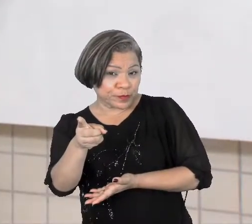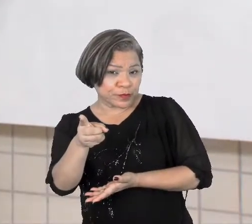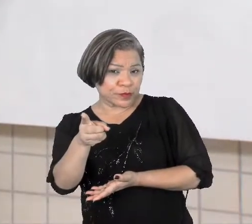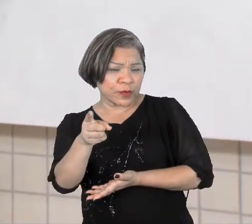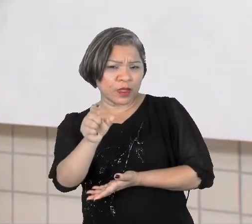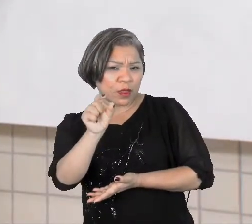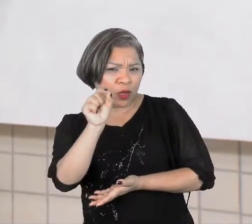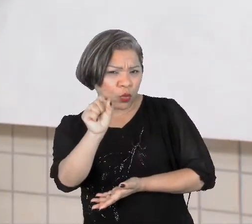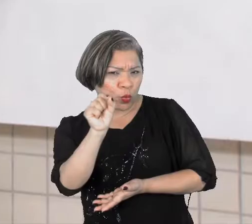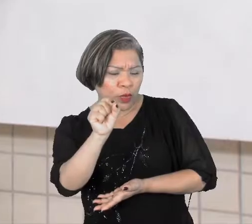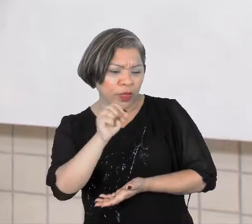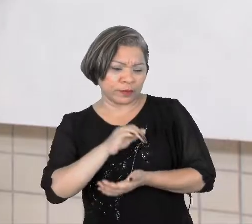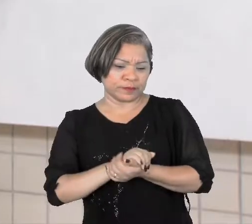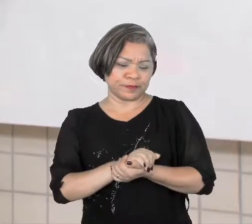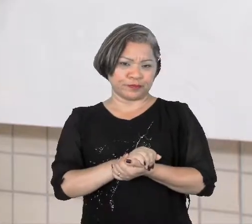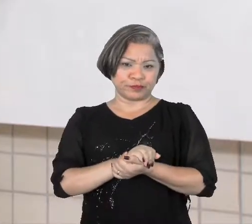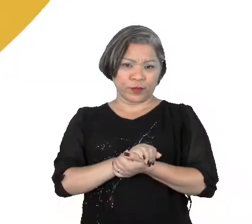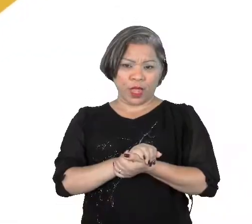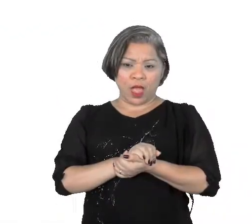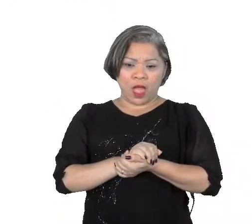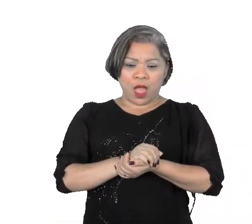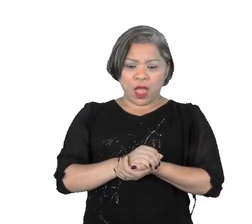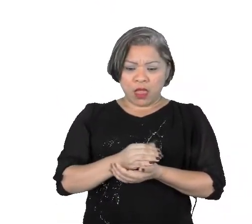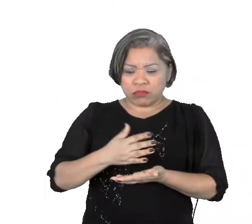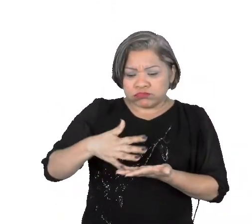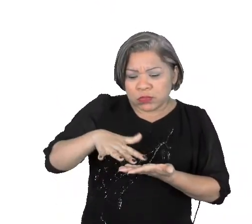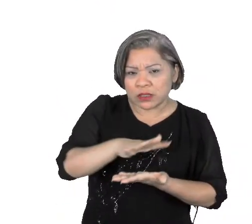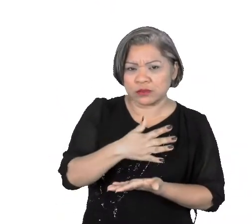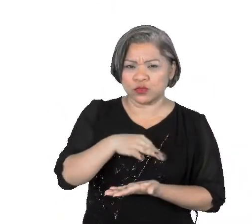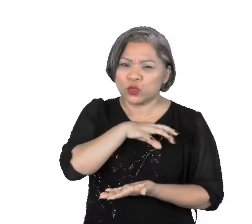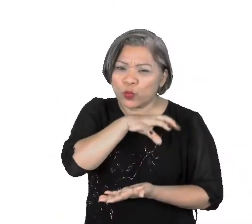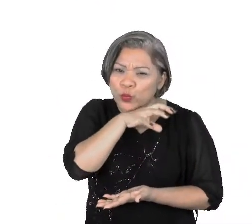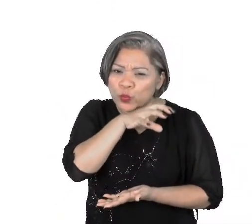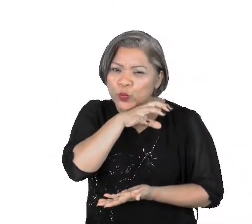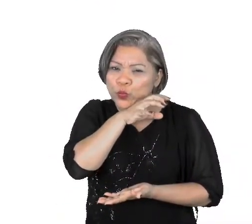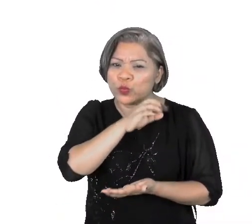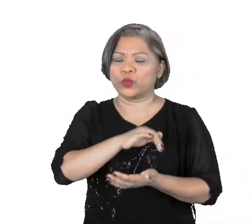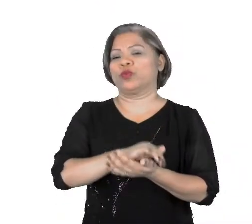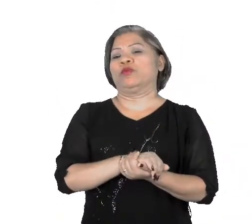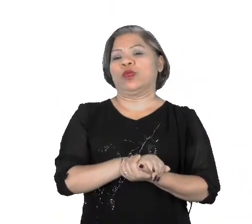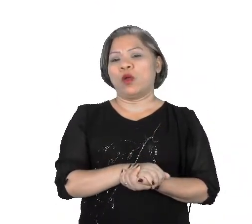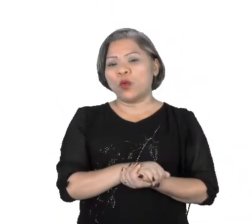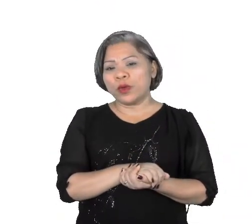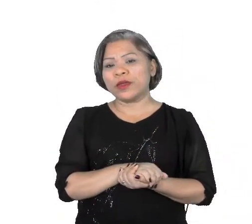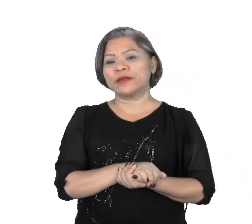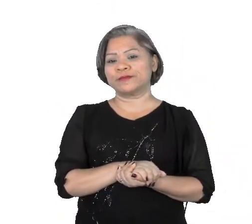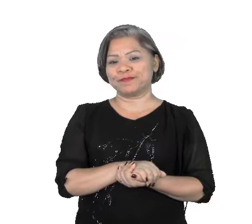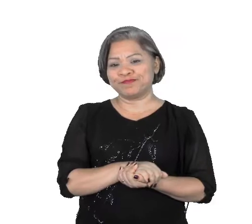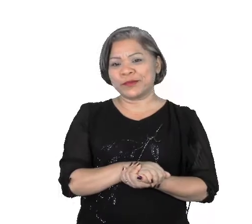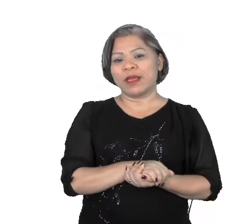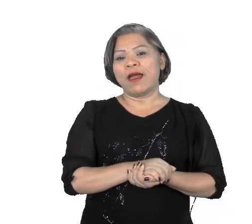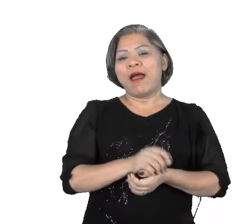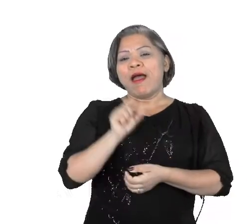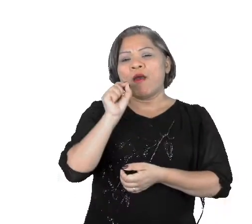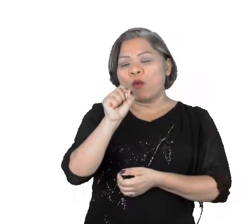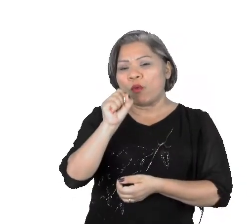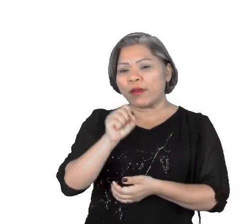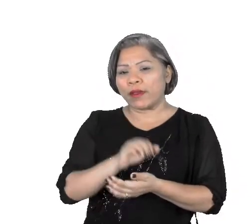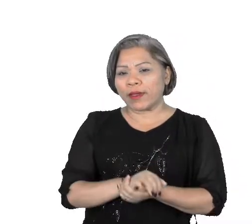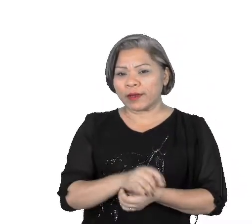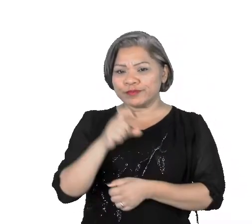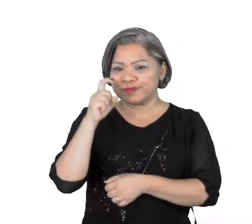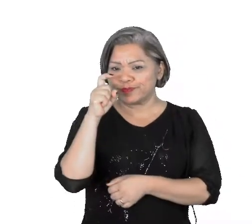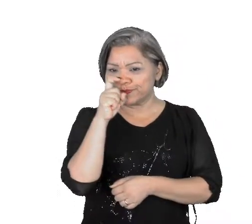extremamente cruel que acontece na nossa sociedade. Fake news. Gente, vocês